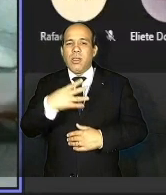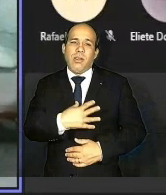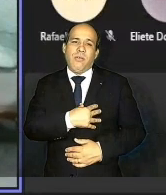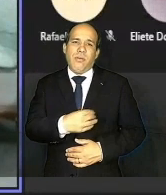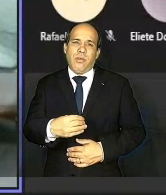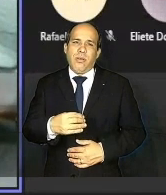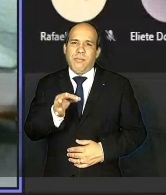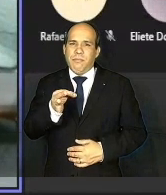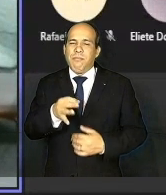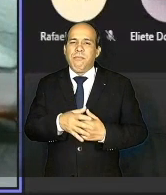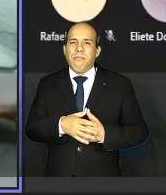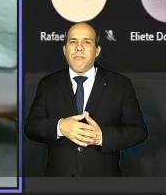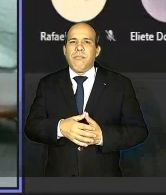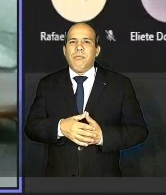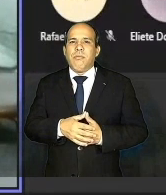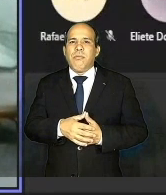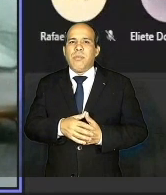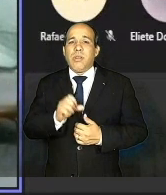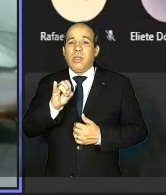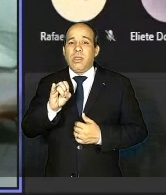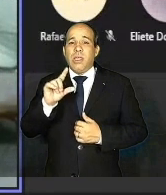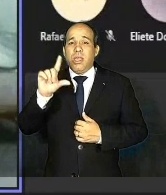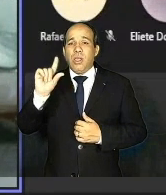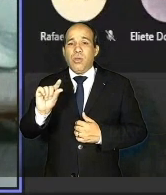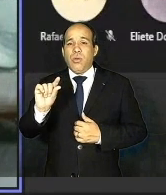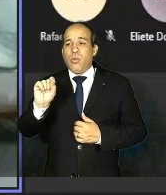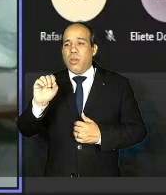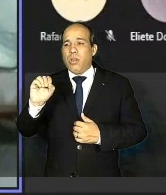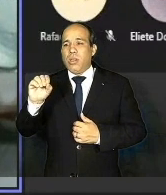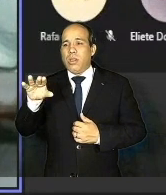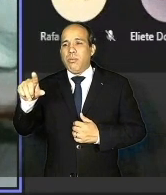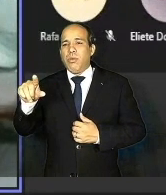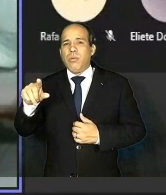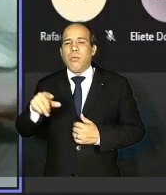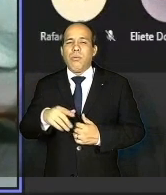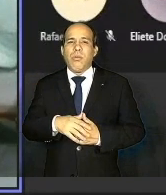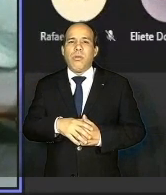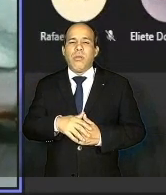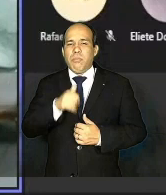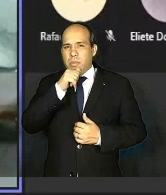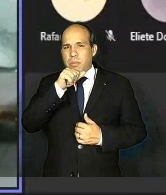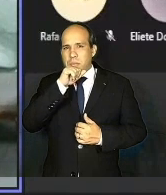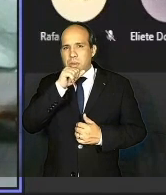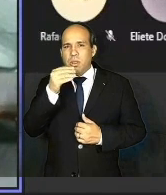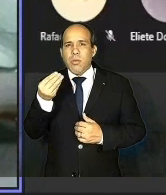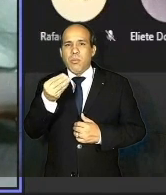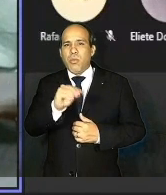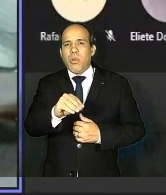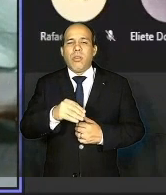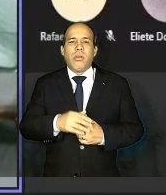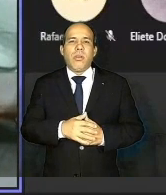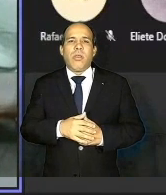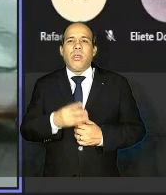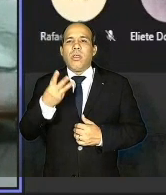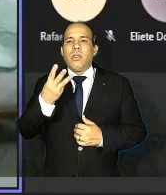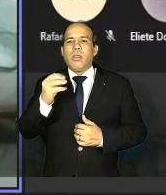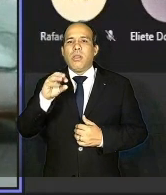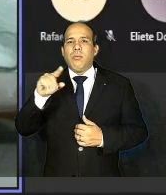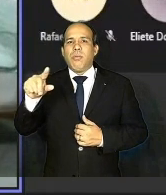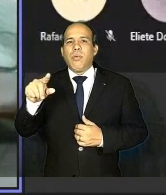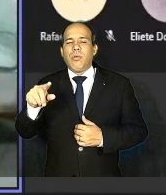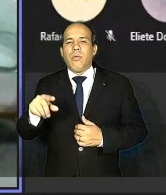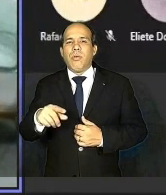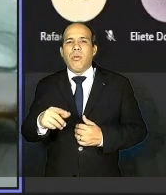acho que vai precisar muito, como a filha, viu, eminente relator? Talvez se reduzisse aí dos 80 que está para a